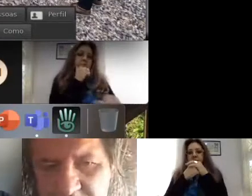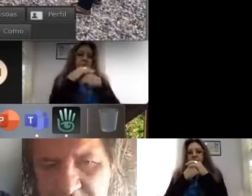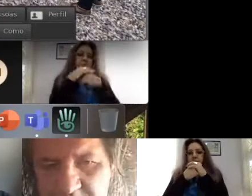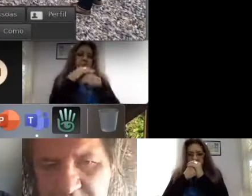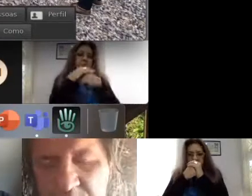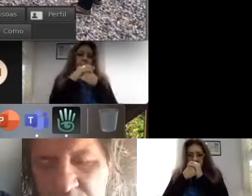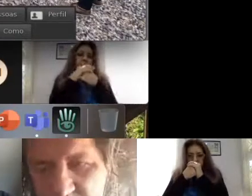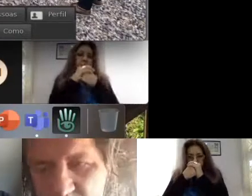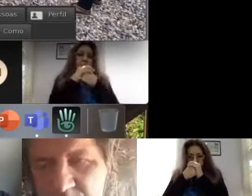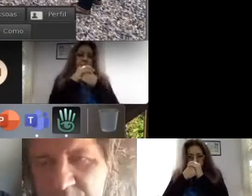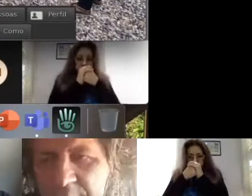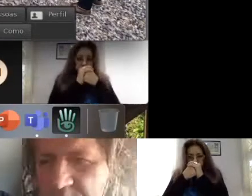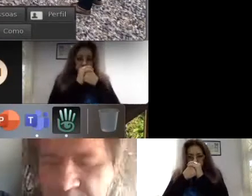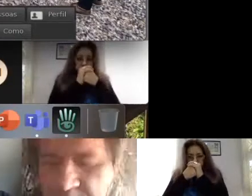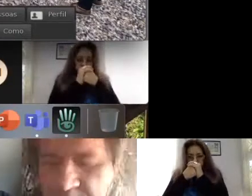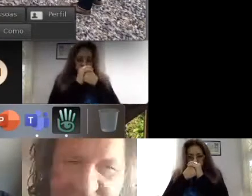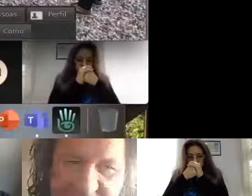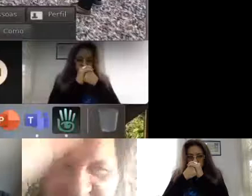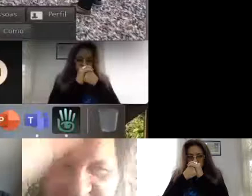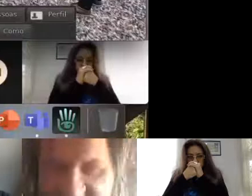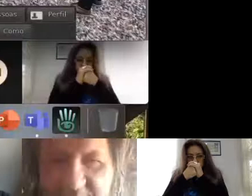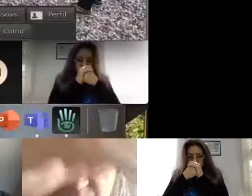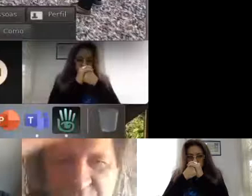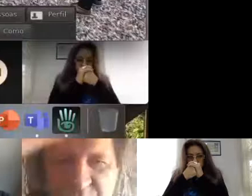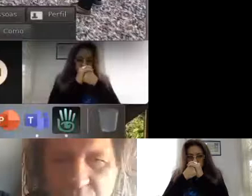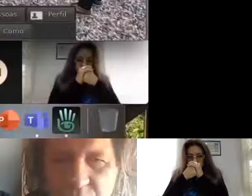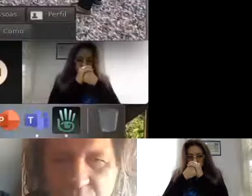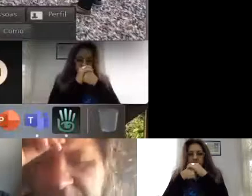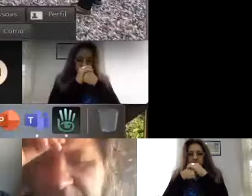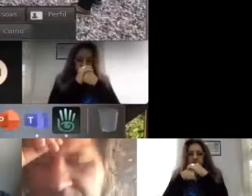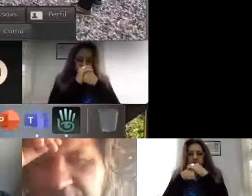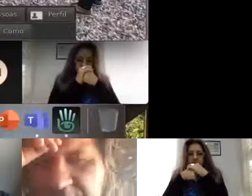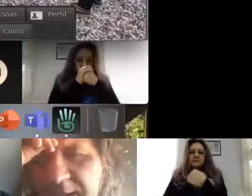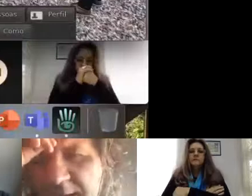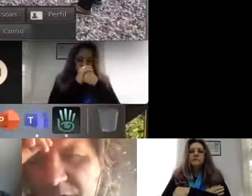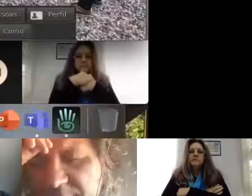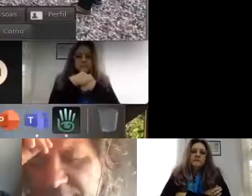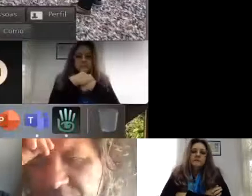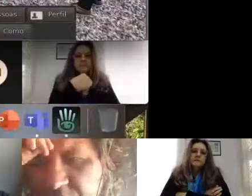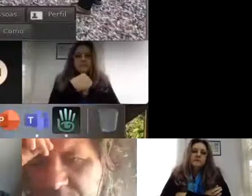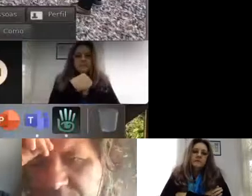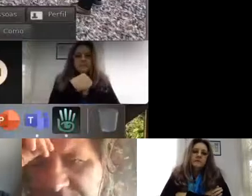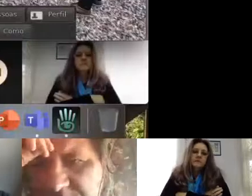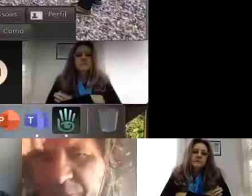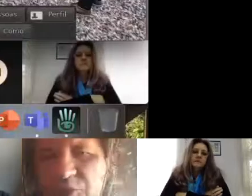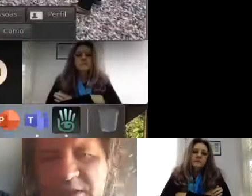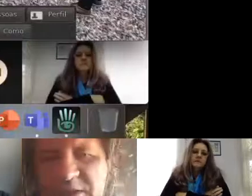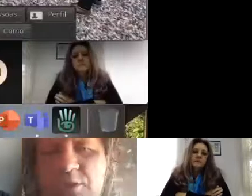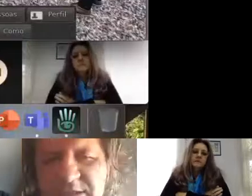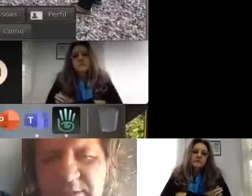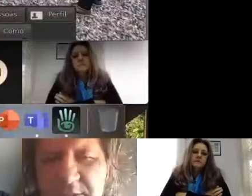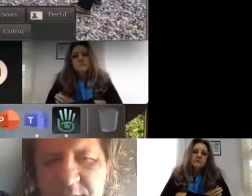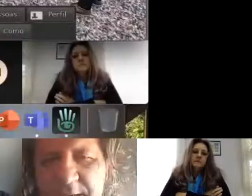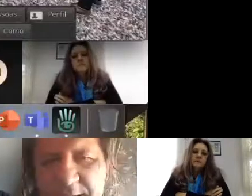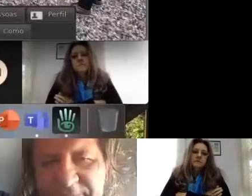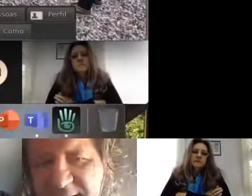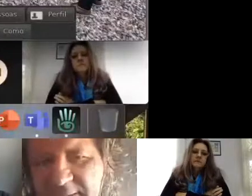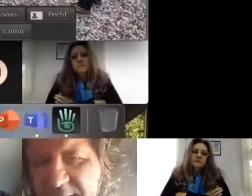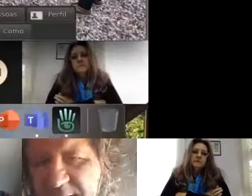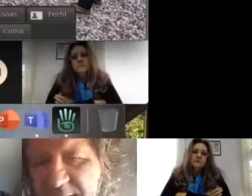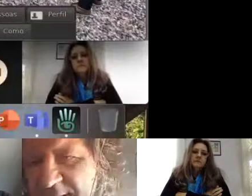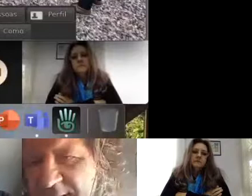conteúdo. Mas não só a nossa forma de acessar e produzir conteúdo, mas também a nossa forma de produzir